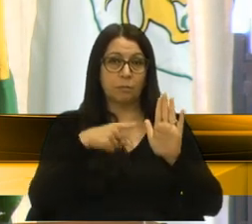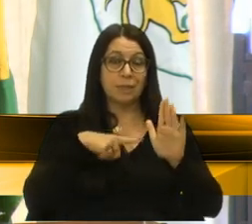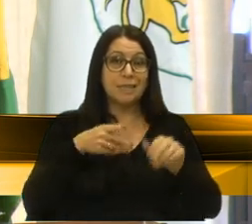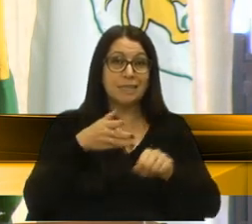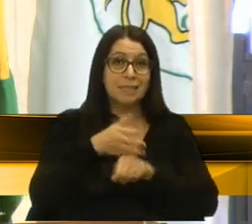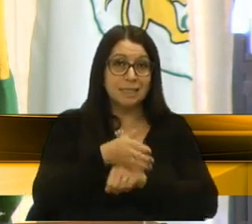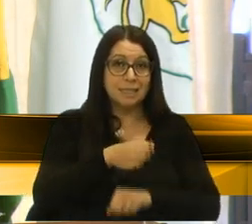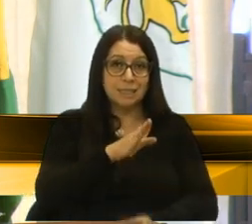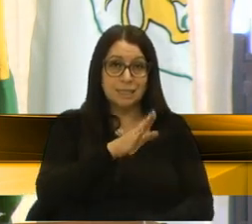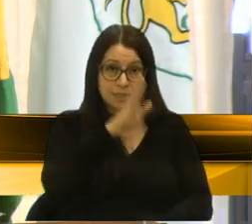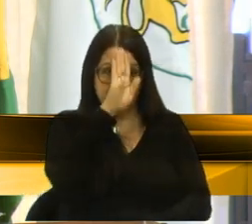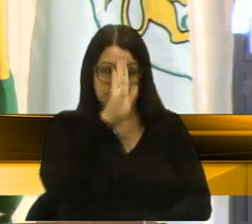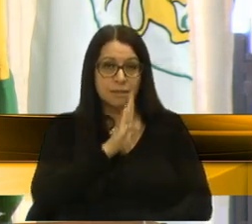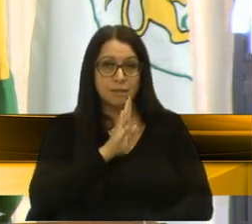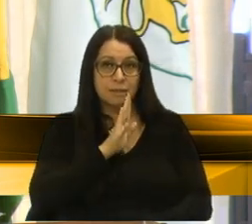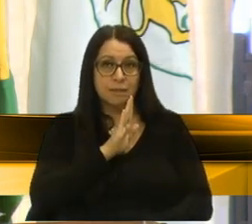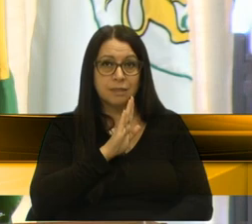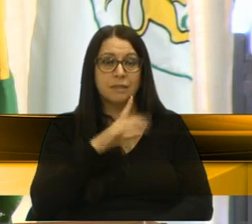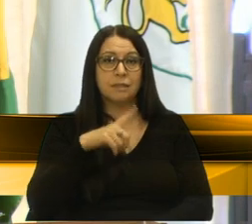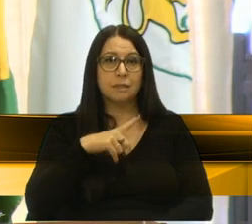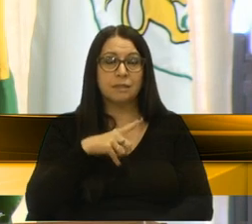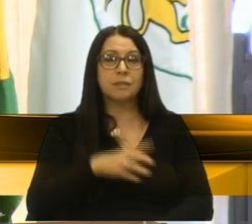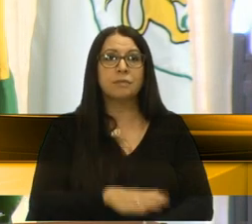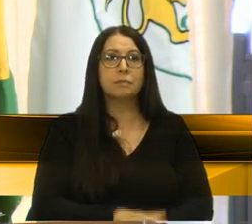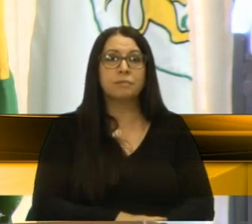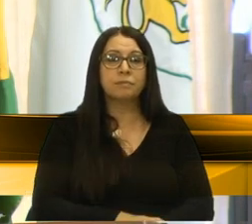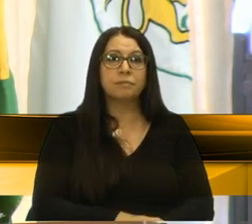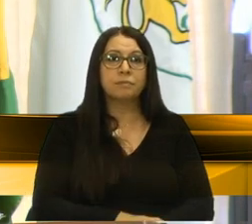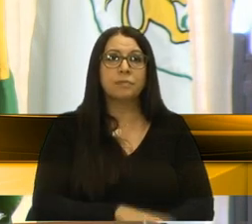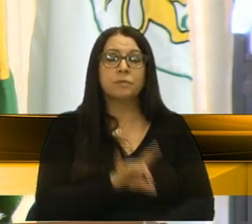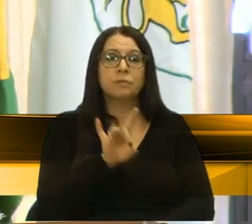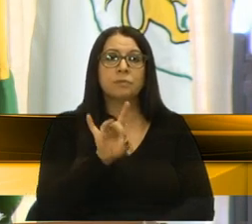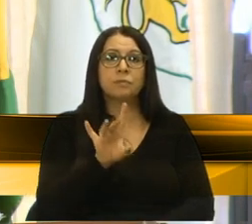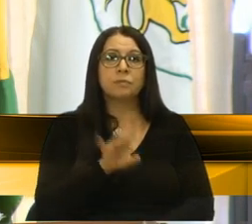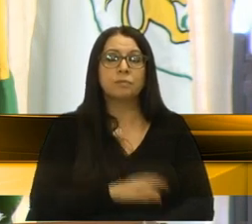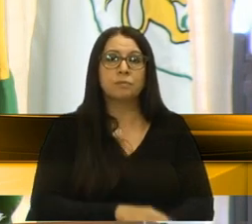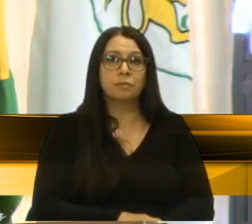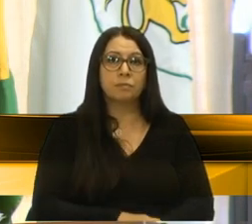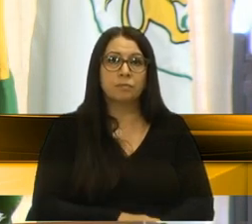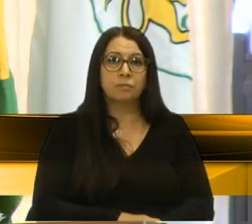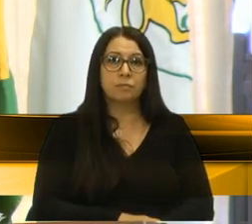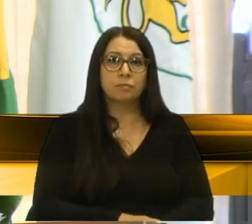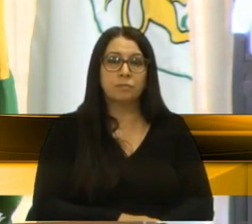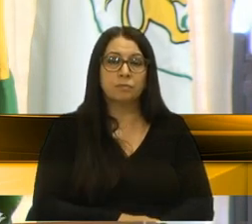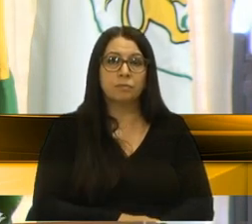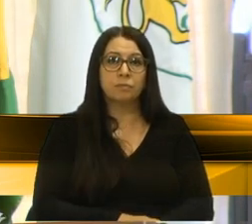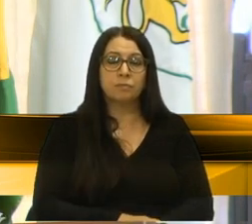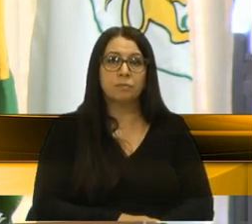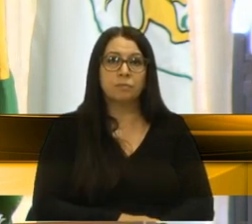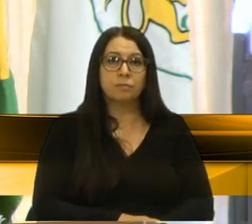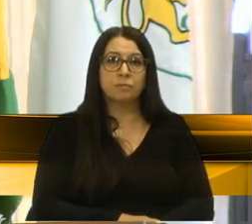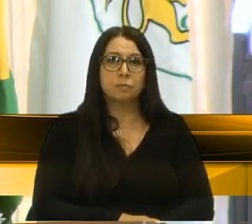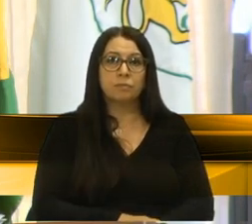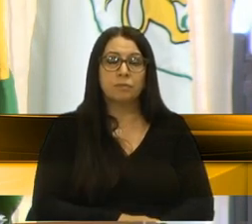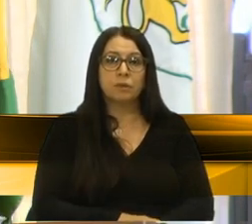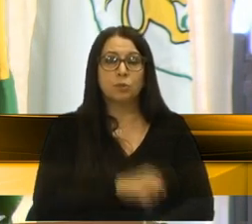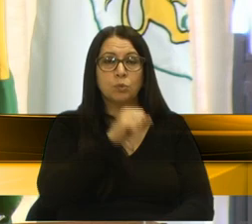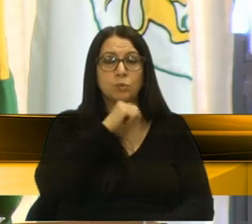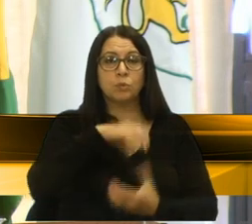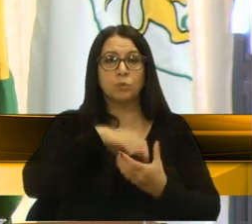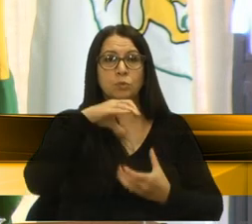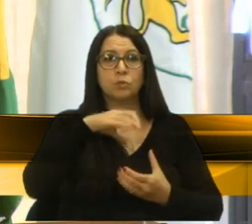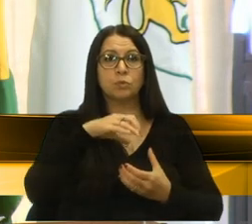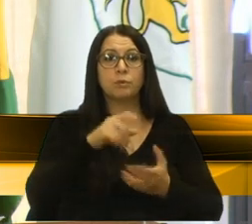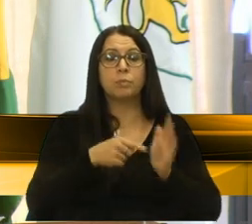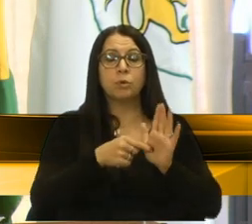à gratuidade, basta somente, em outra palavra, que o idoso apresente